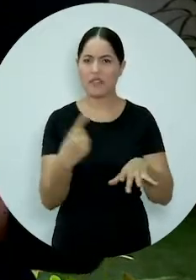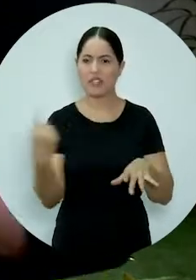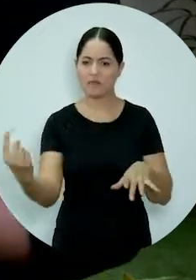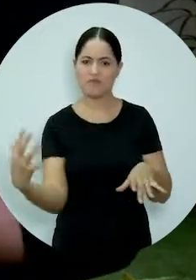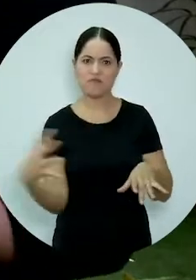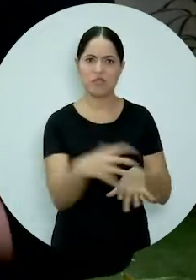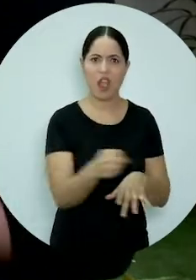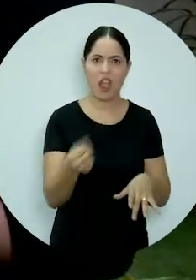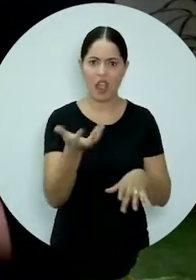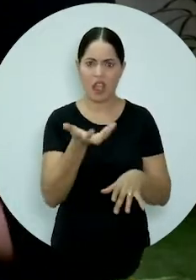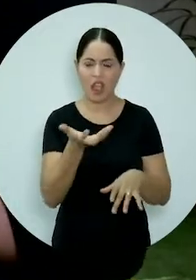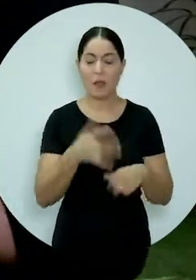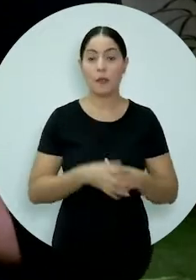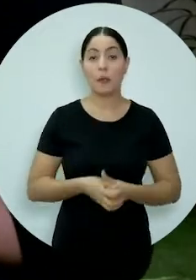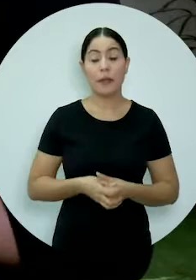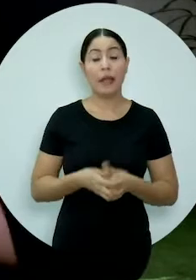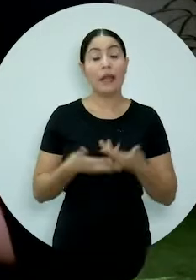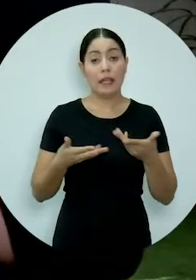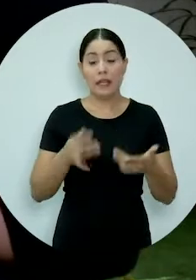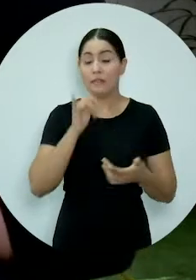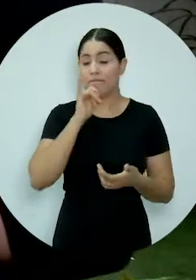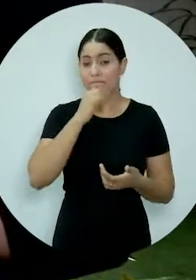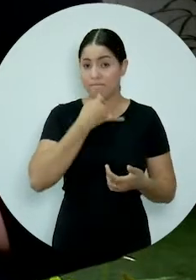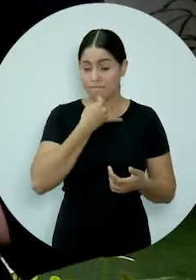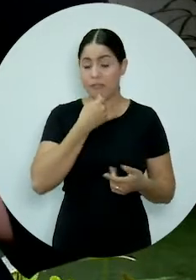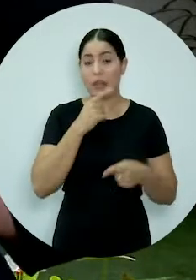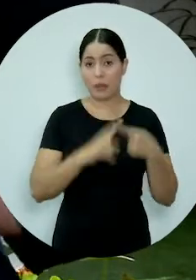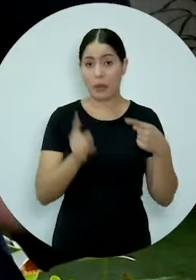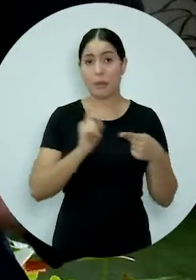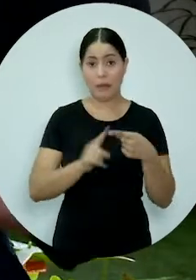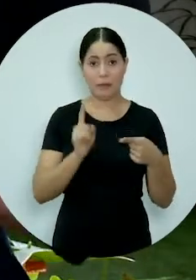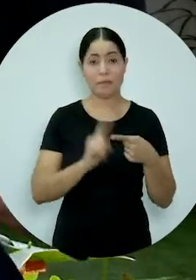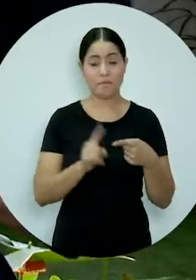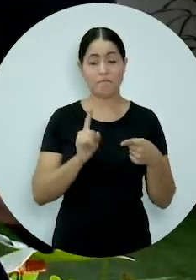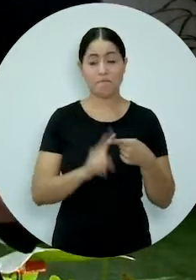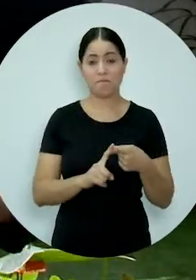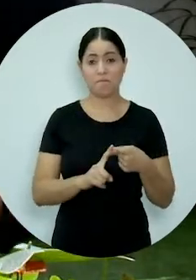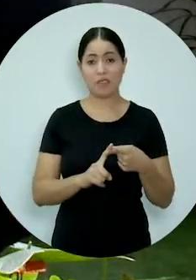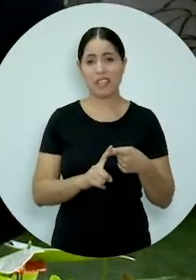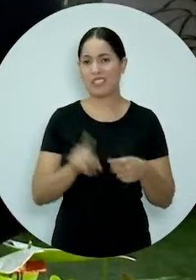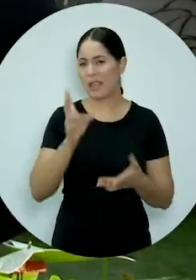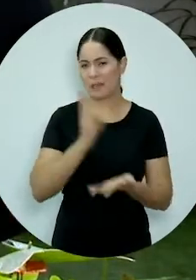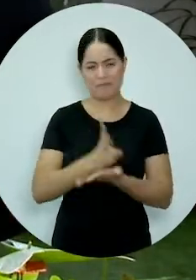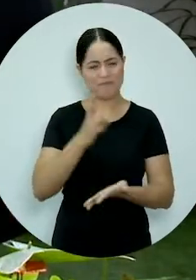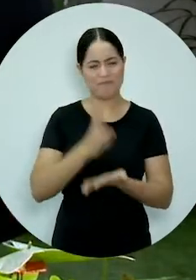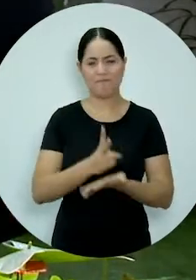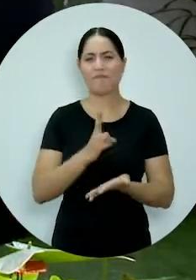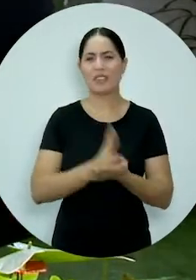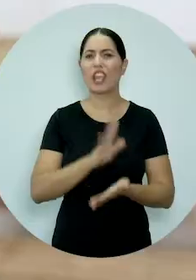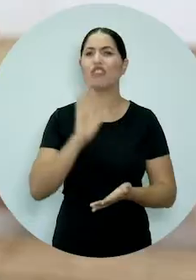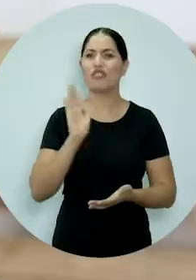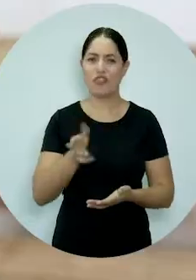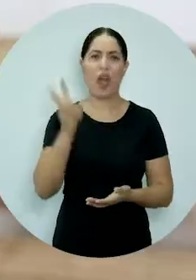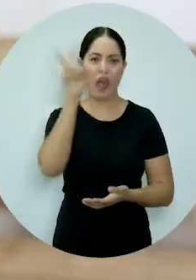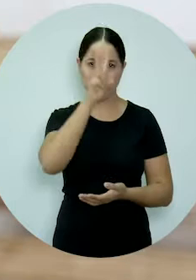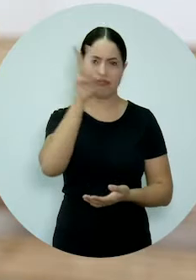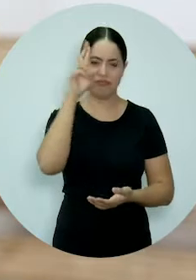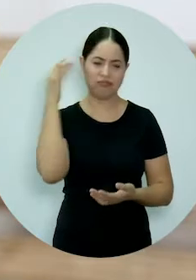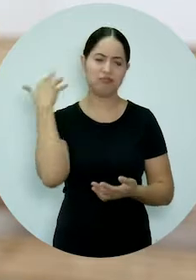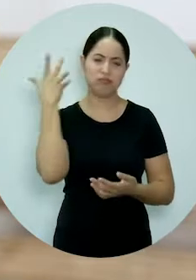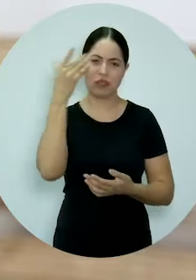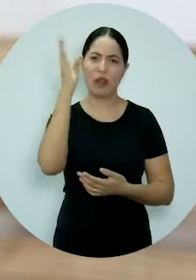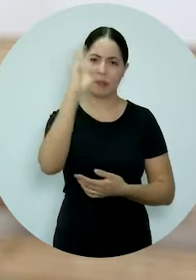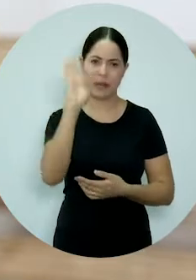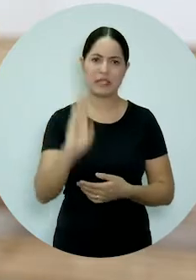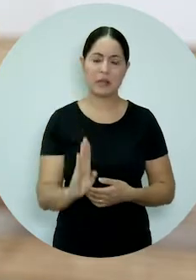vezes, a invasão nas terras deles? Isso infelizmente, isso é um problema constante, histórico no